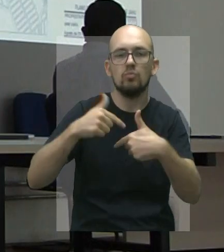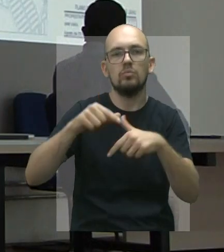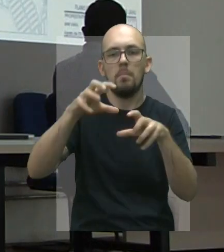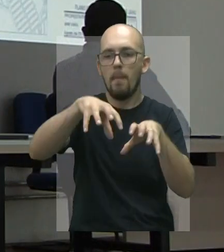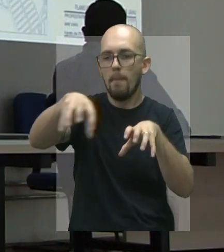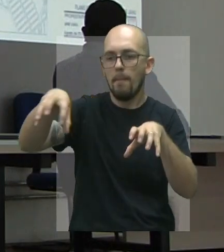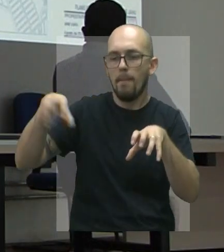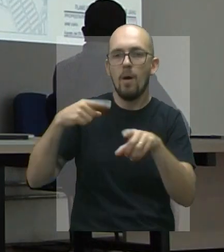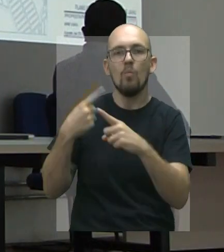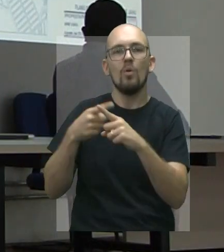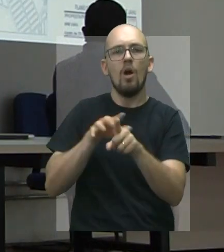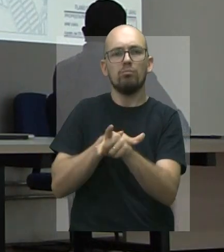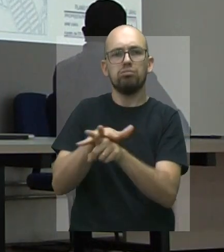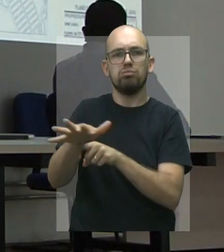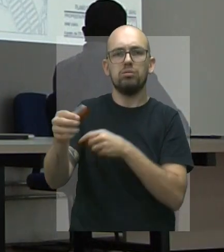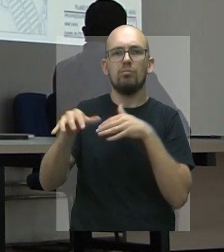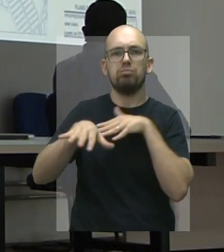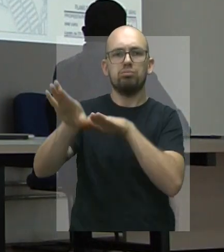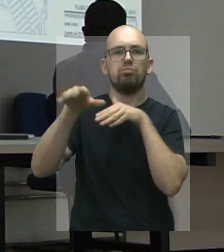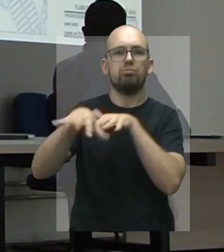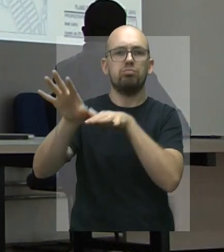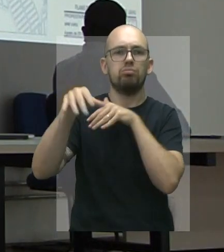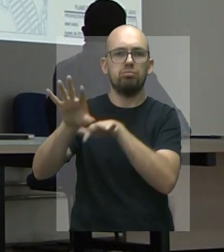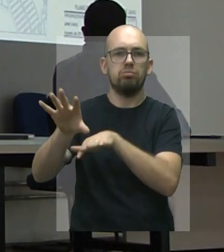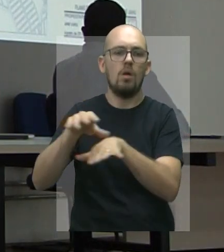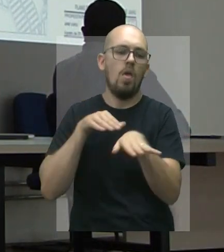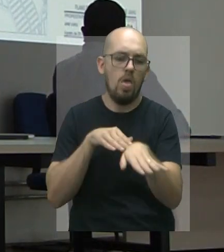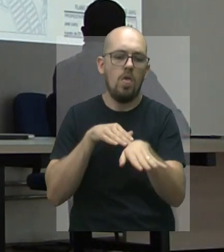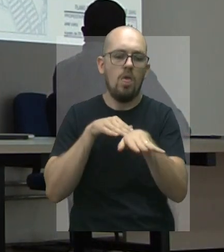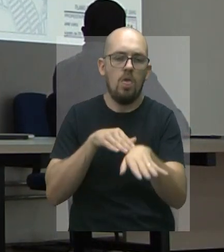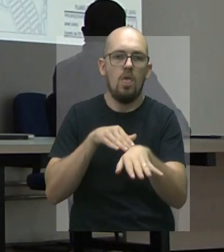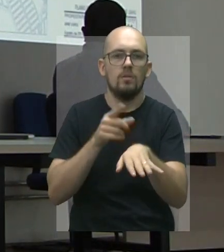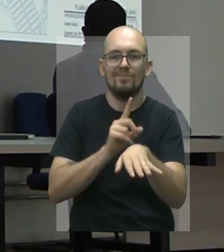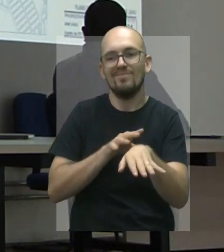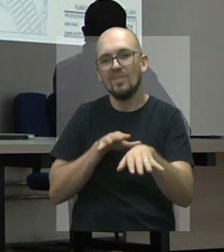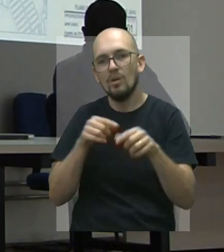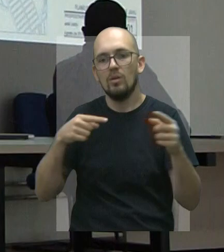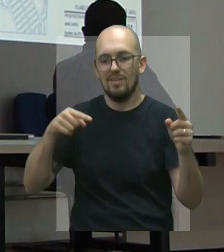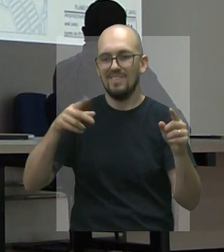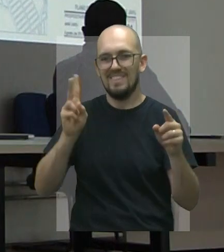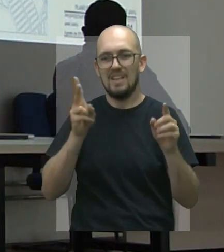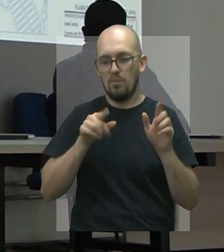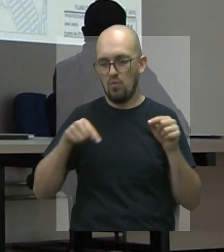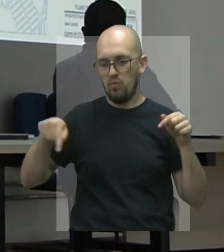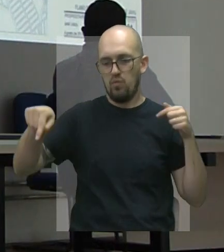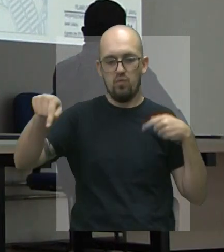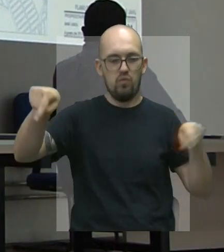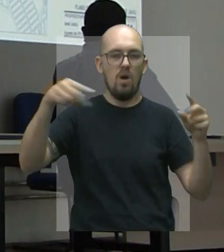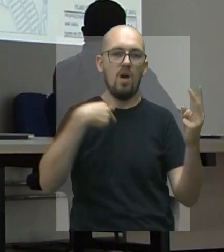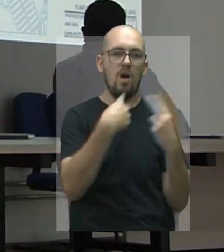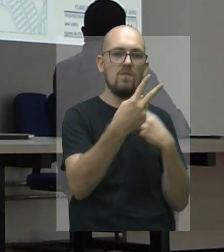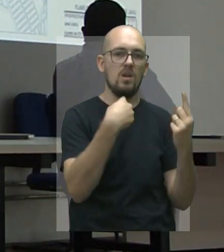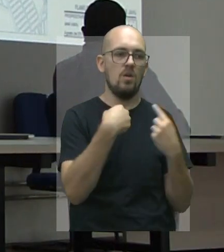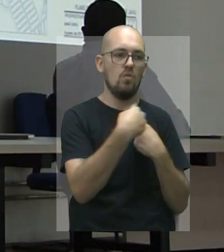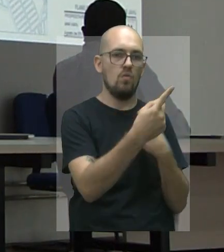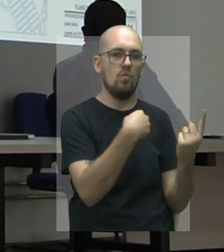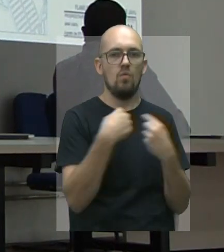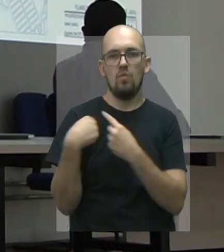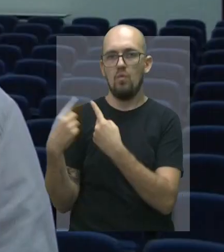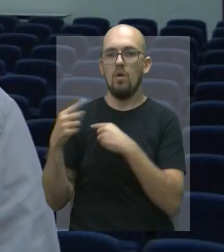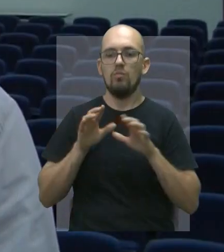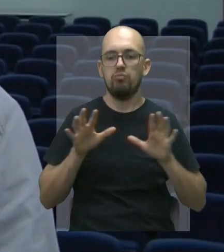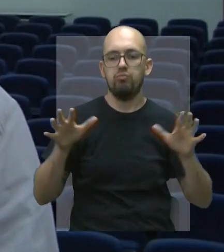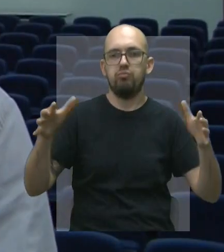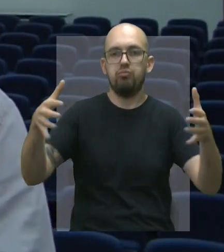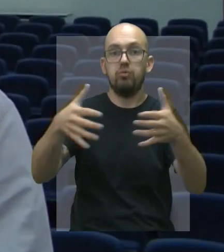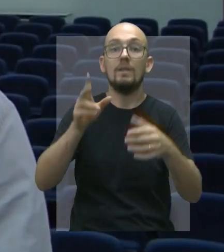vias de fluxo. Então, o anel está inteiramente ligado a um bem-estar da cidade em relação ao trânsito, mas